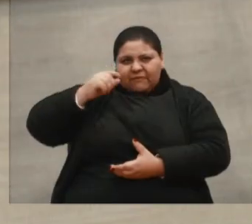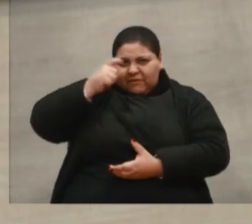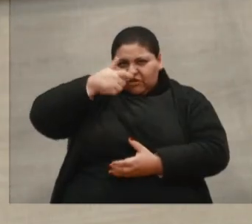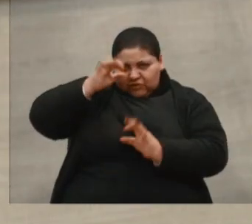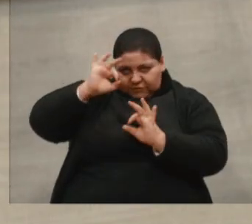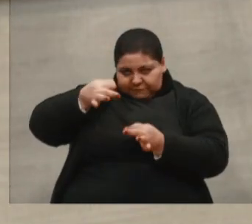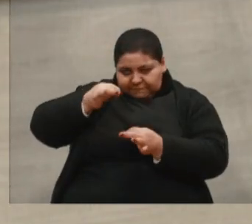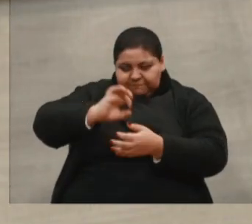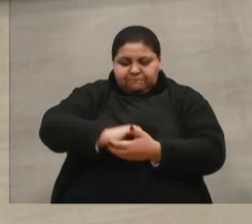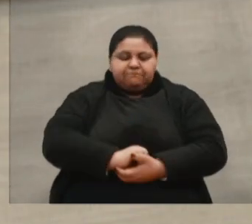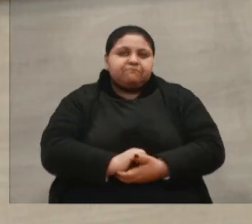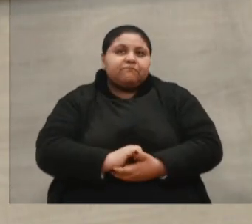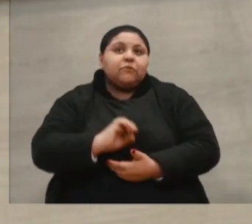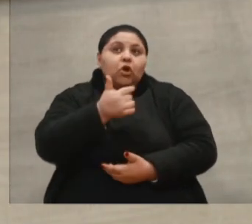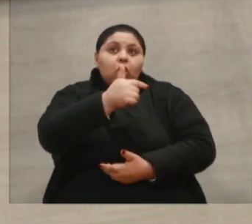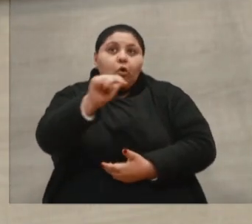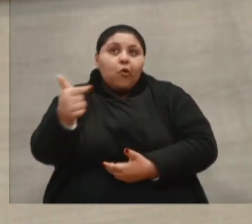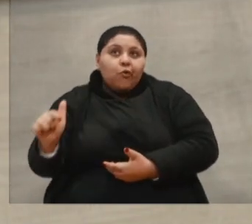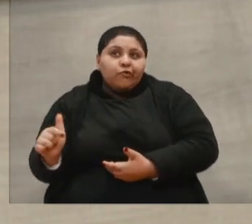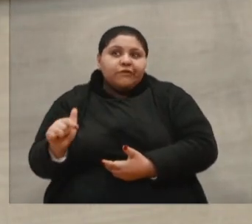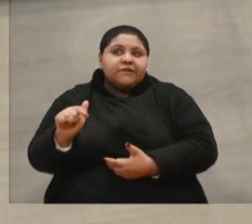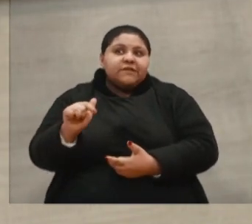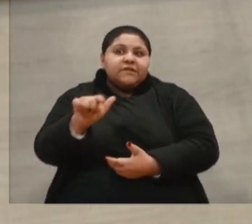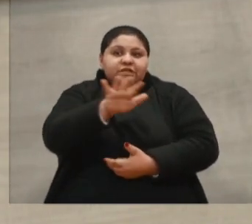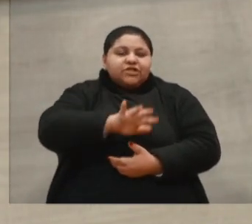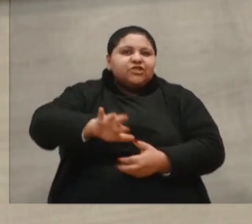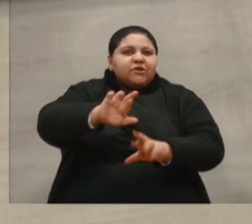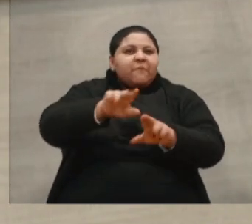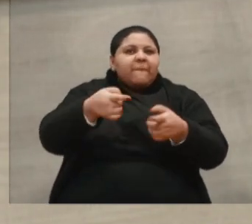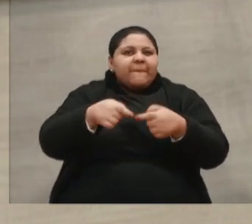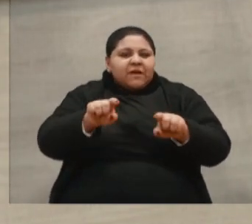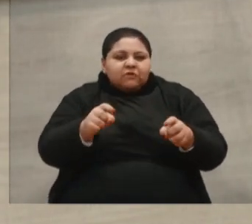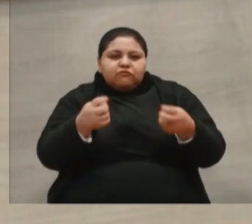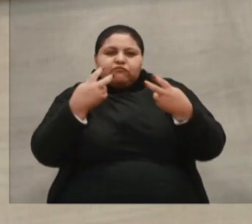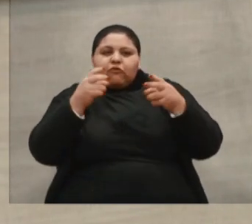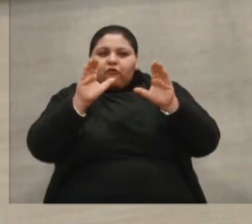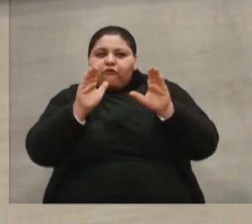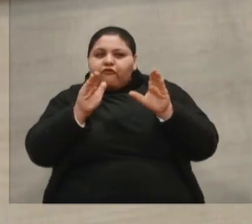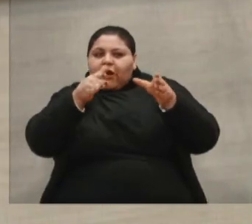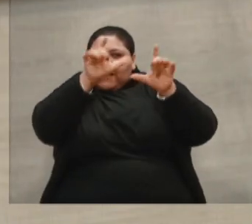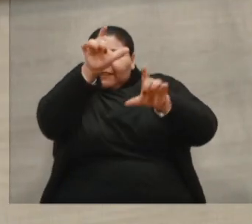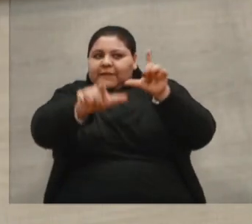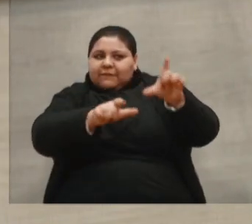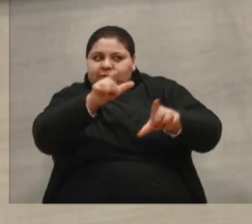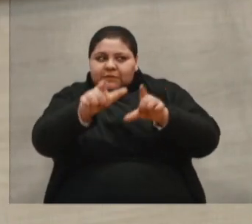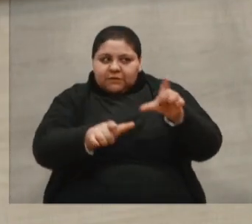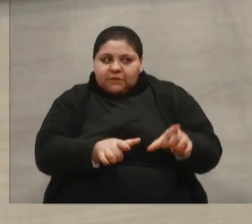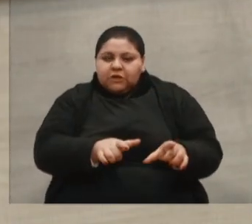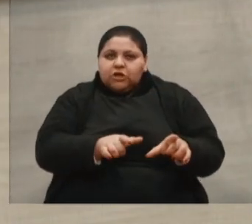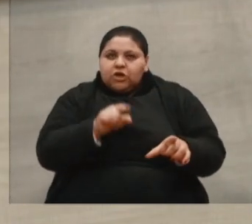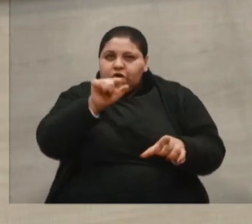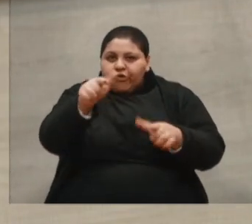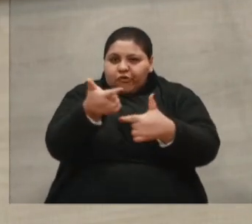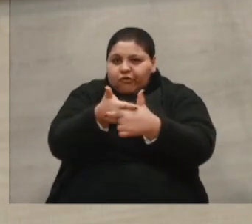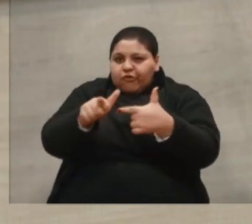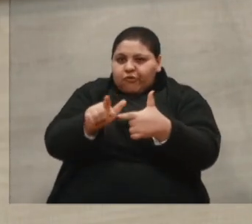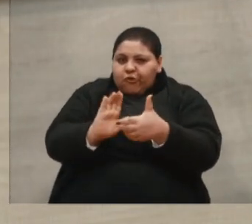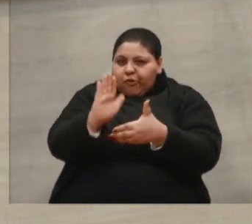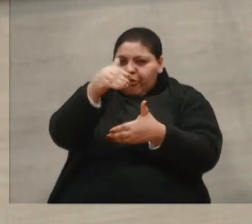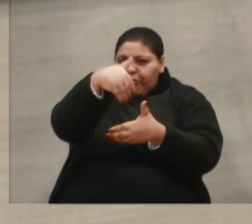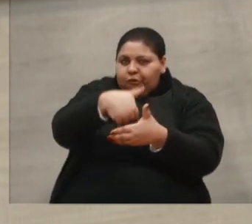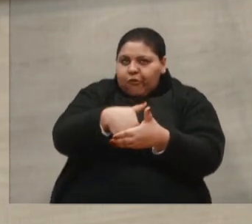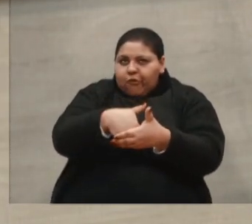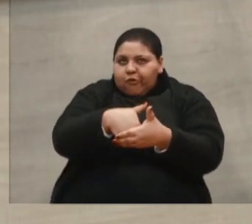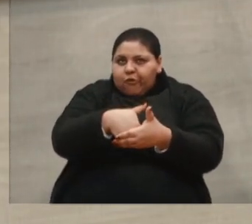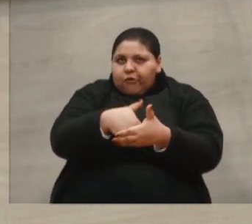da psicologia, se eu estou certo, mas outras de algumas áreas, mas enfim, com uma perspectiva humanística aqui. E vocês se